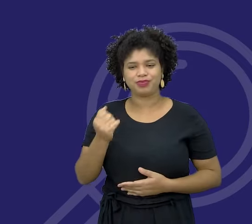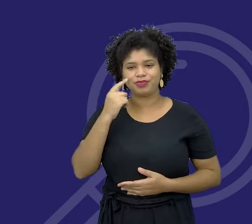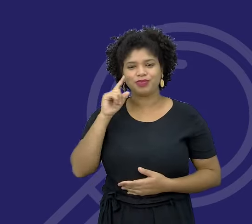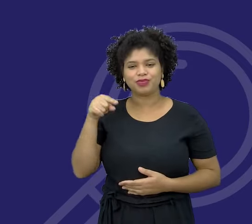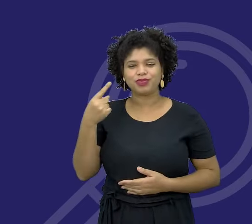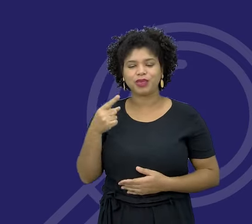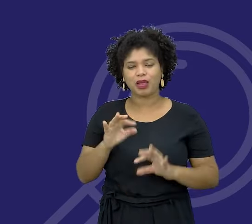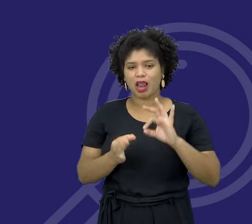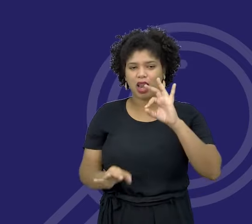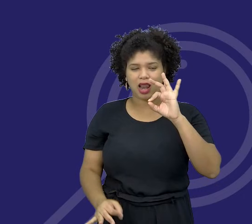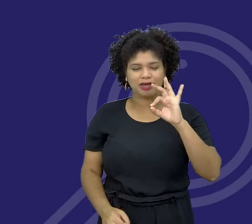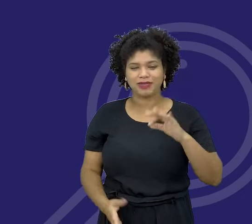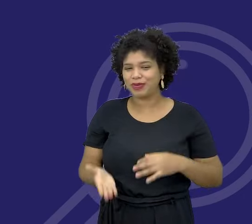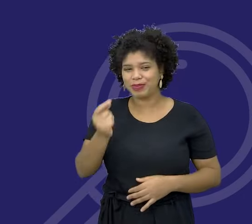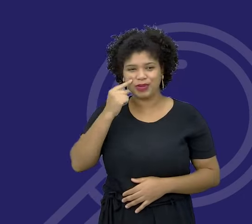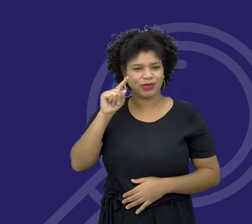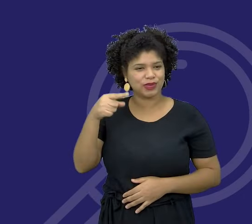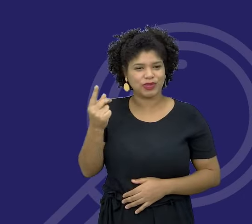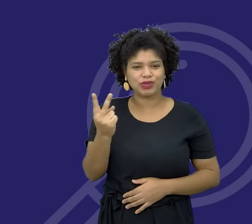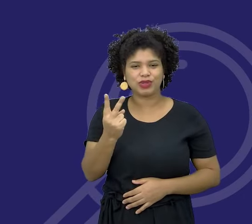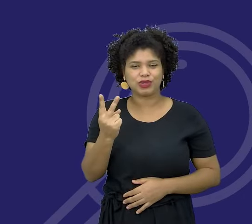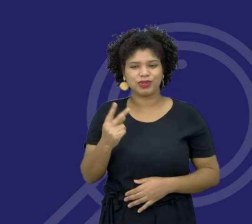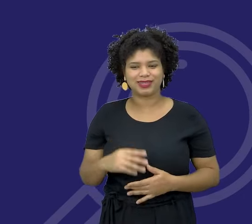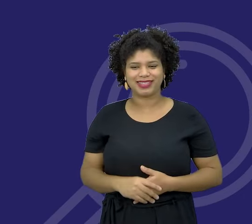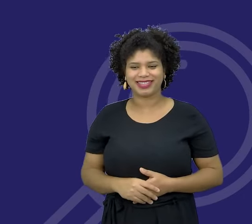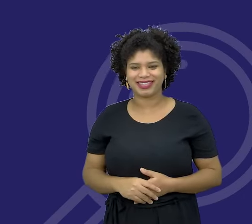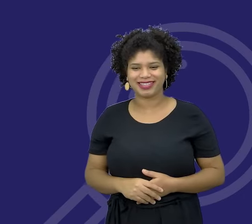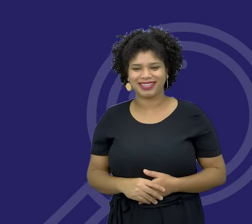falo demais. Pode passar.